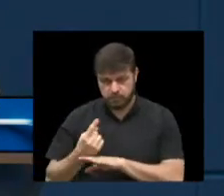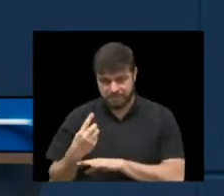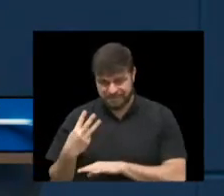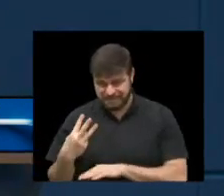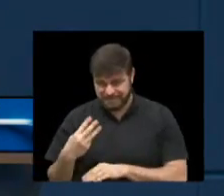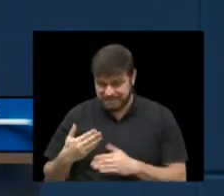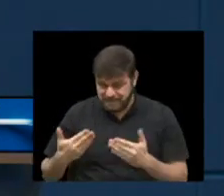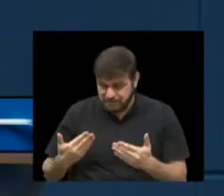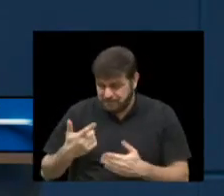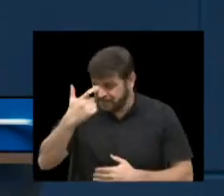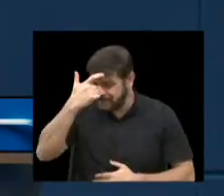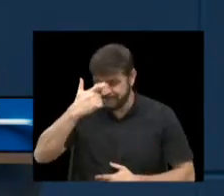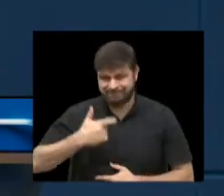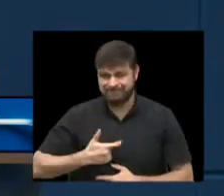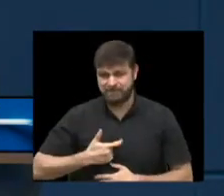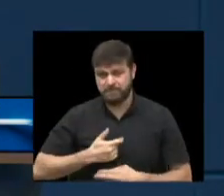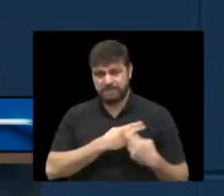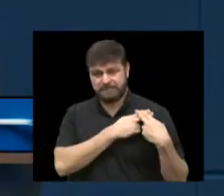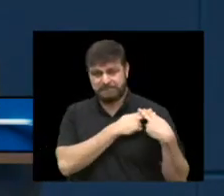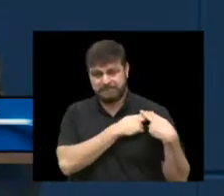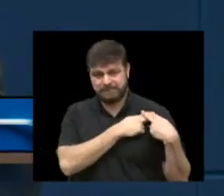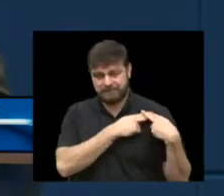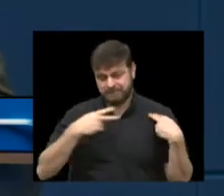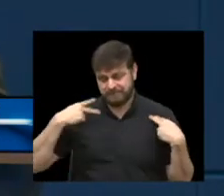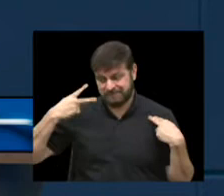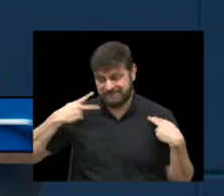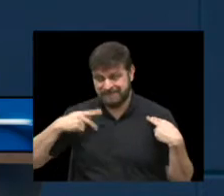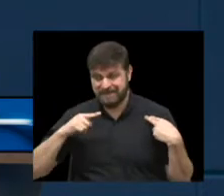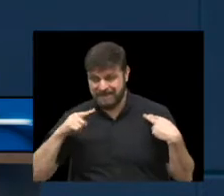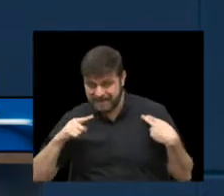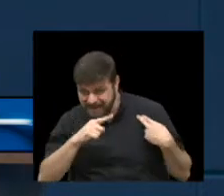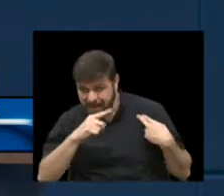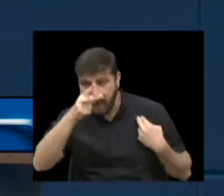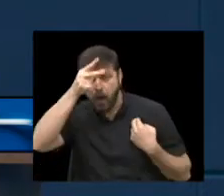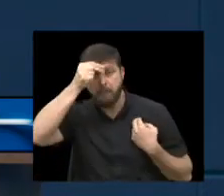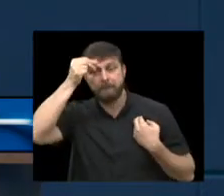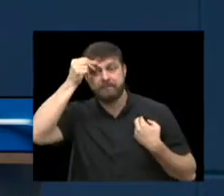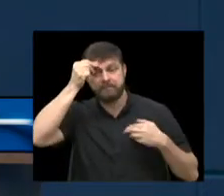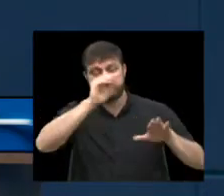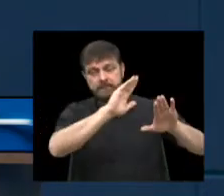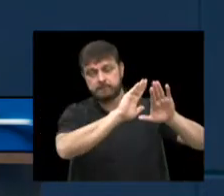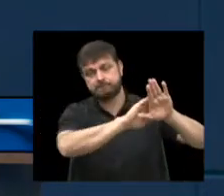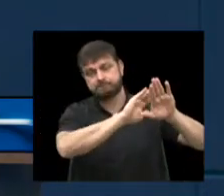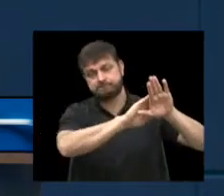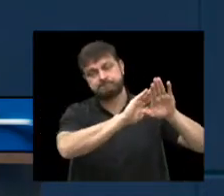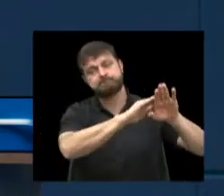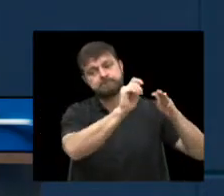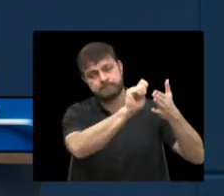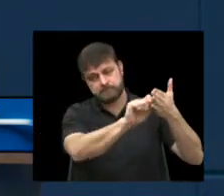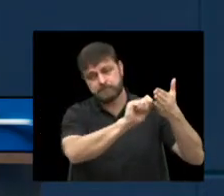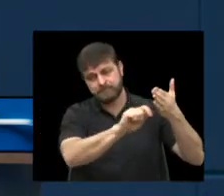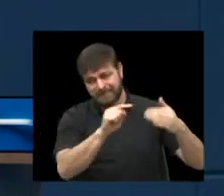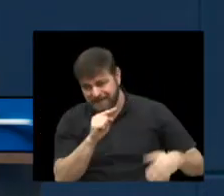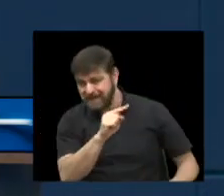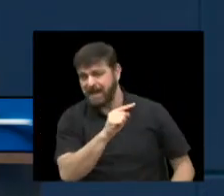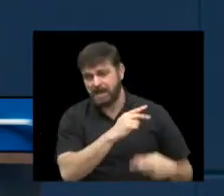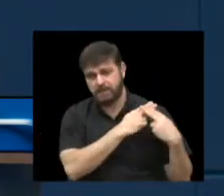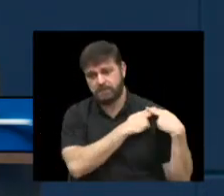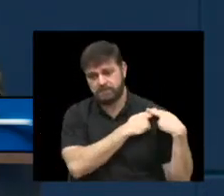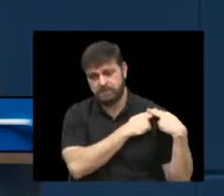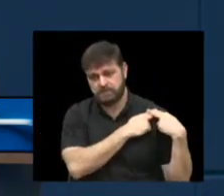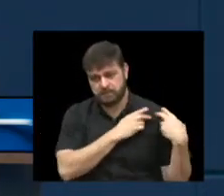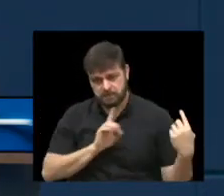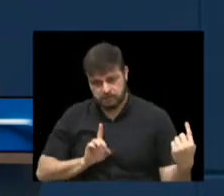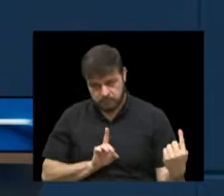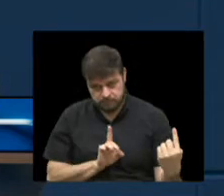jurídicos, vereador Marcelo Silva, esse é um projeto que ele tem que ser do executivo. E eu fiz uma conversa